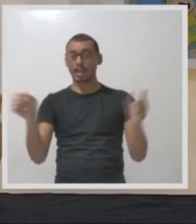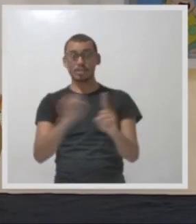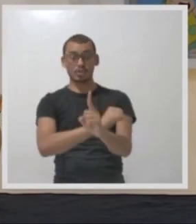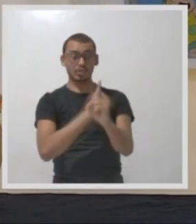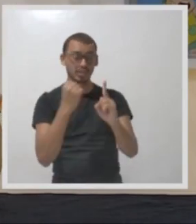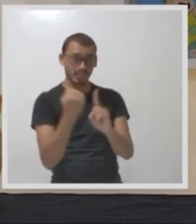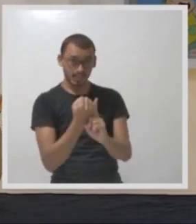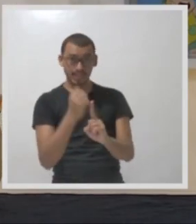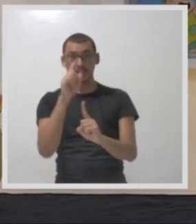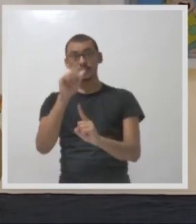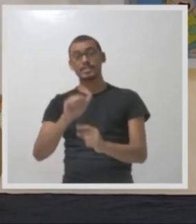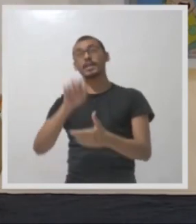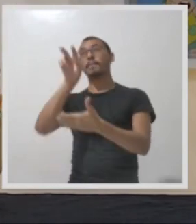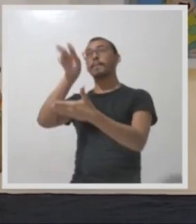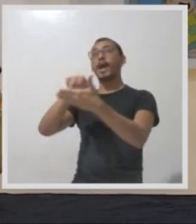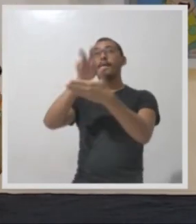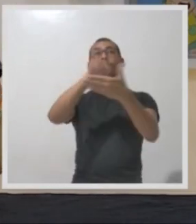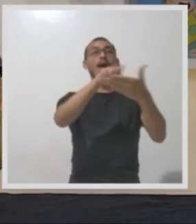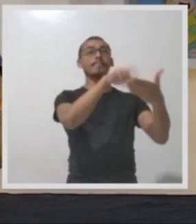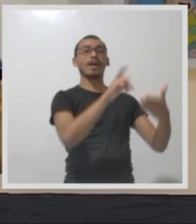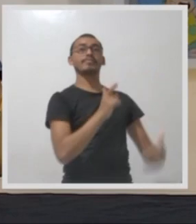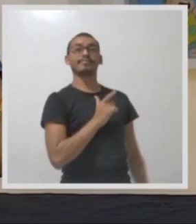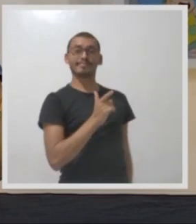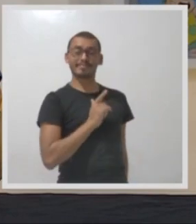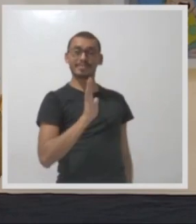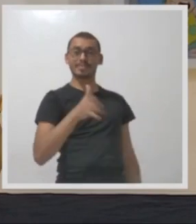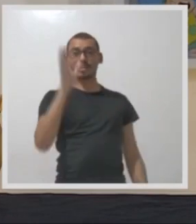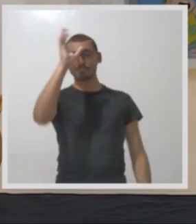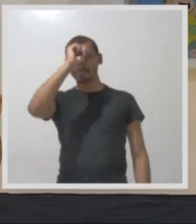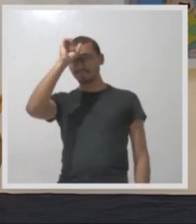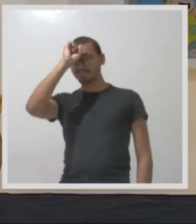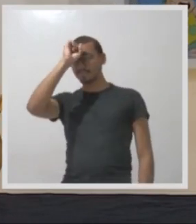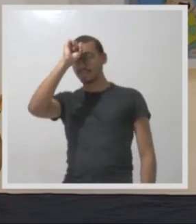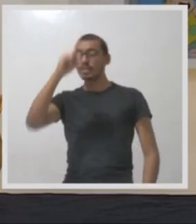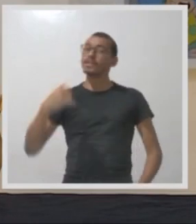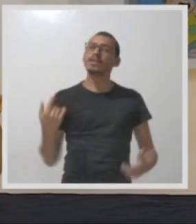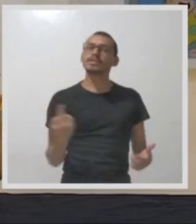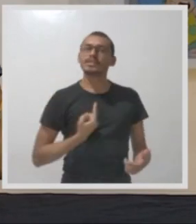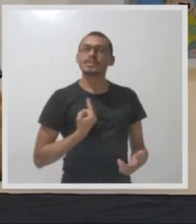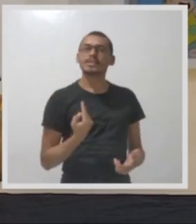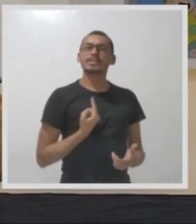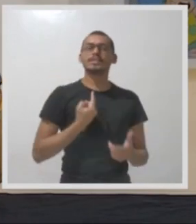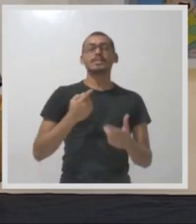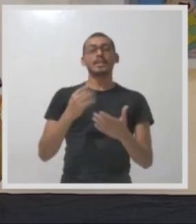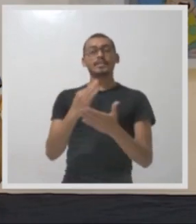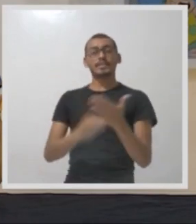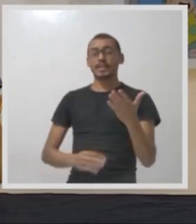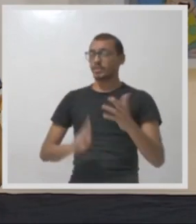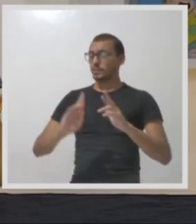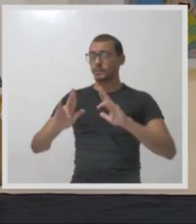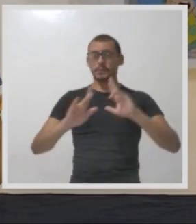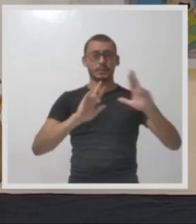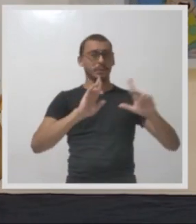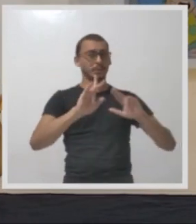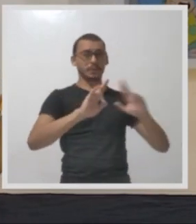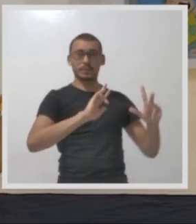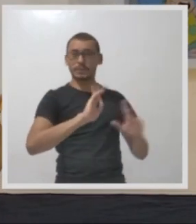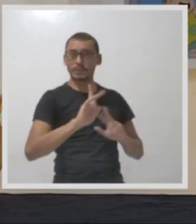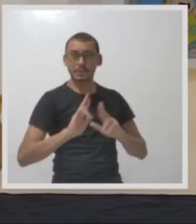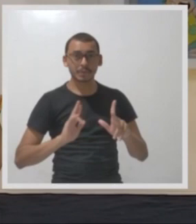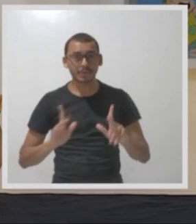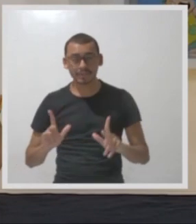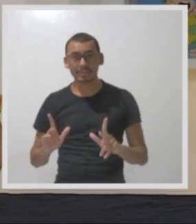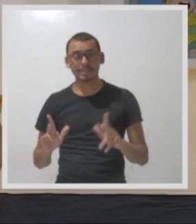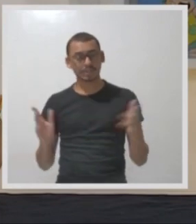é uma sociedade letrada. Então, nós temos diferentes tipos de textos para diferentes funções sociais. E é